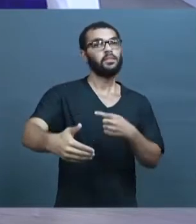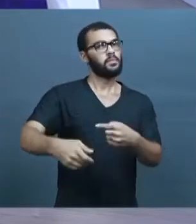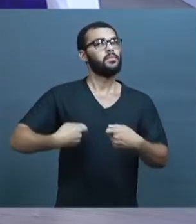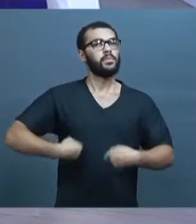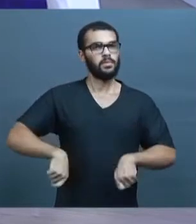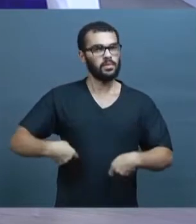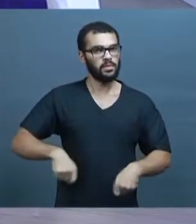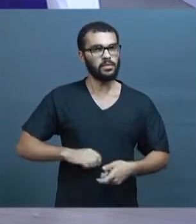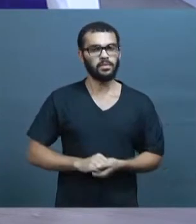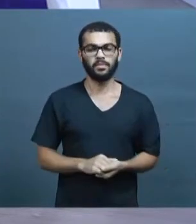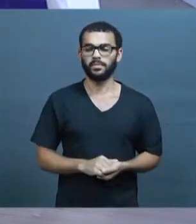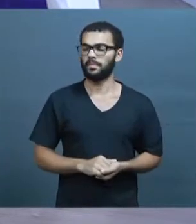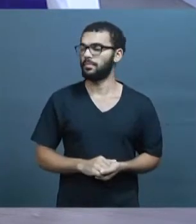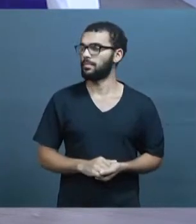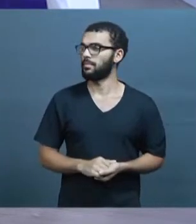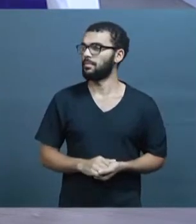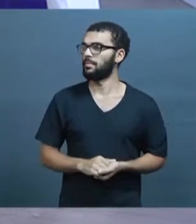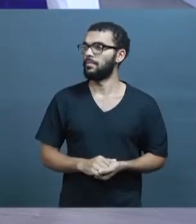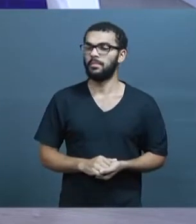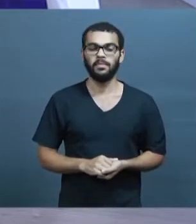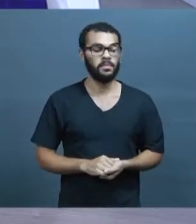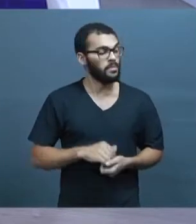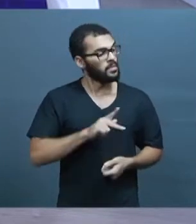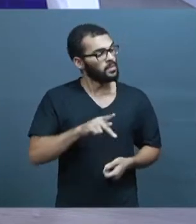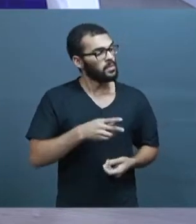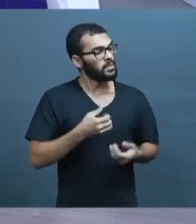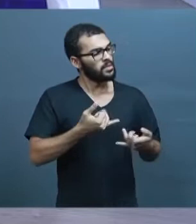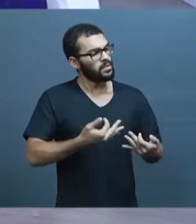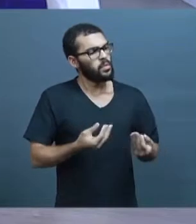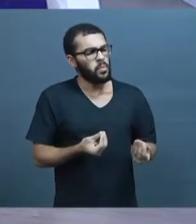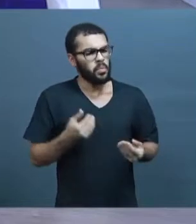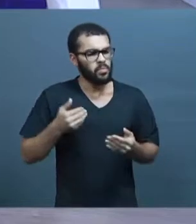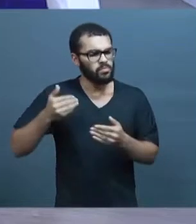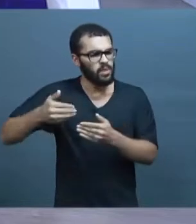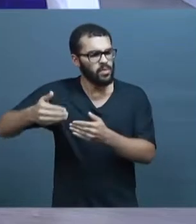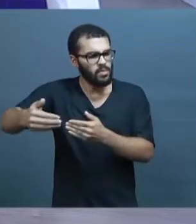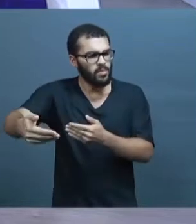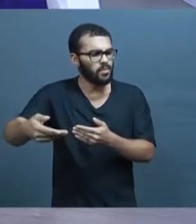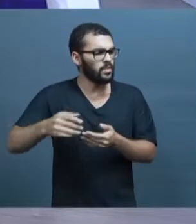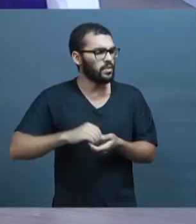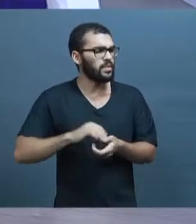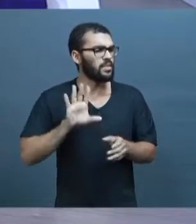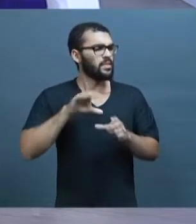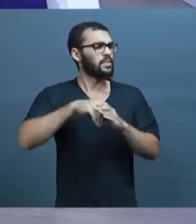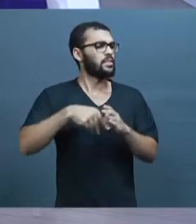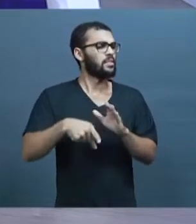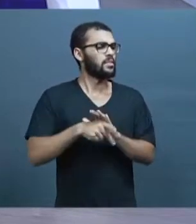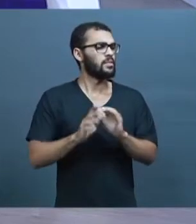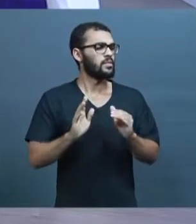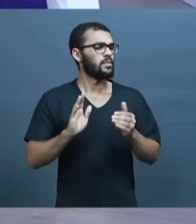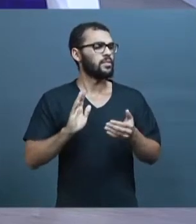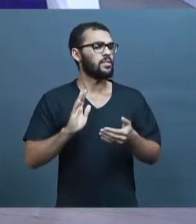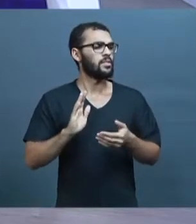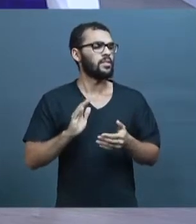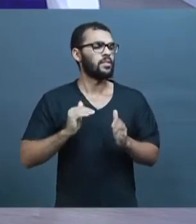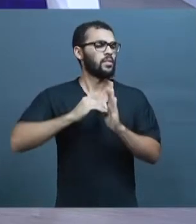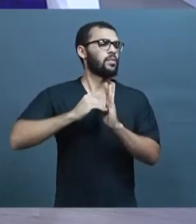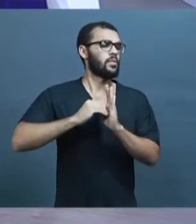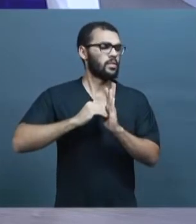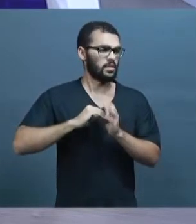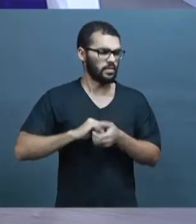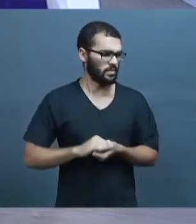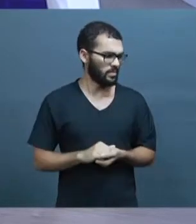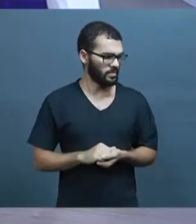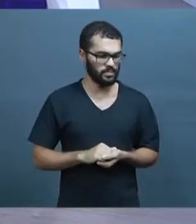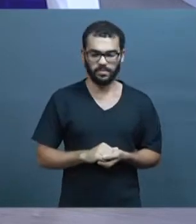Professor Valmas, explica pra gente quais são esses processos, como que funciona essa tramitação no Congresso da reforma. Bom, a gente pode